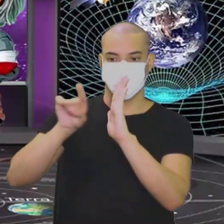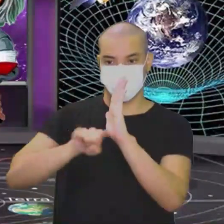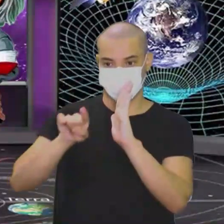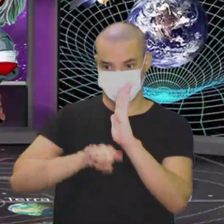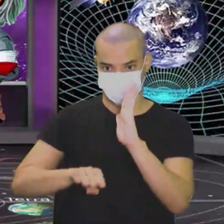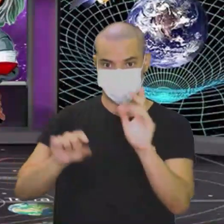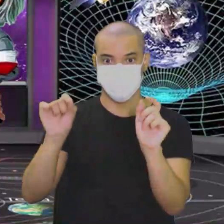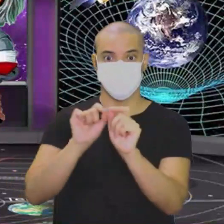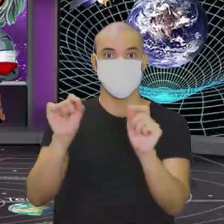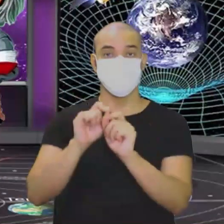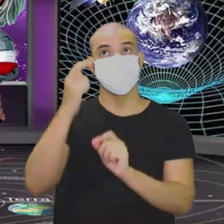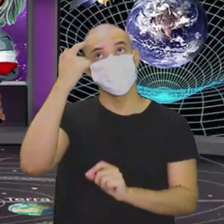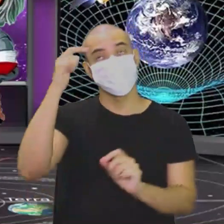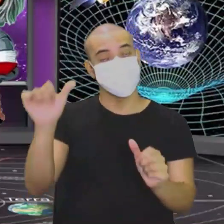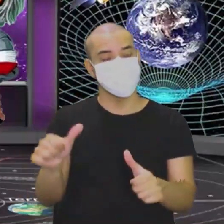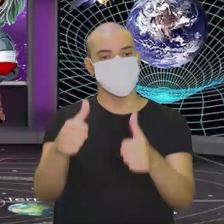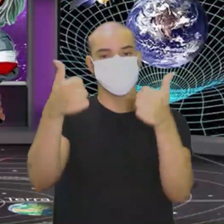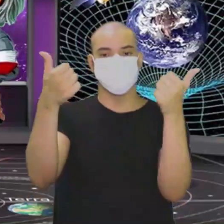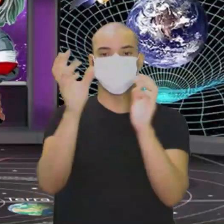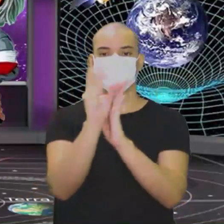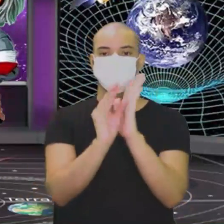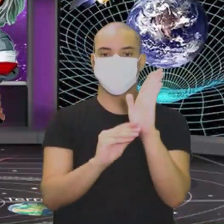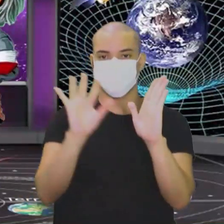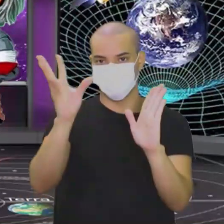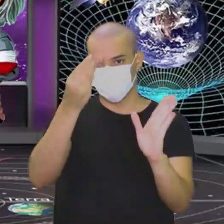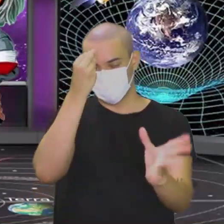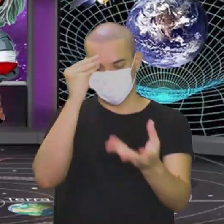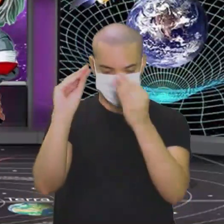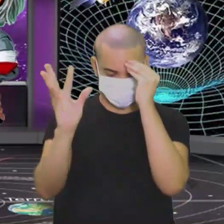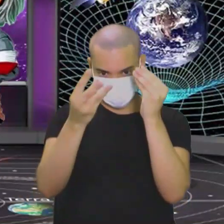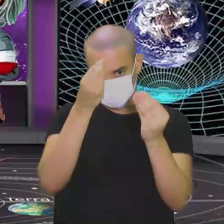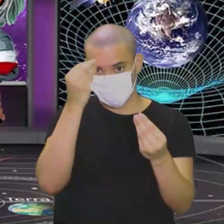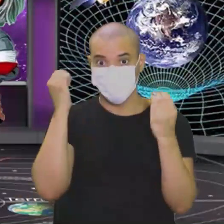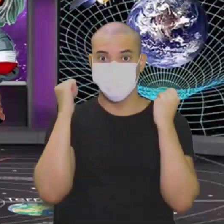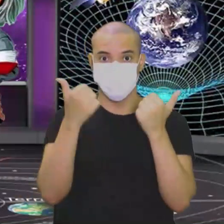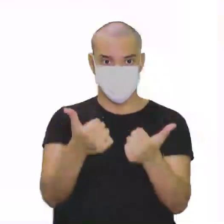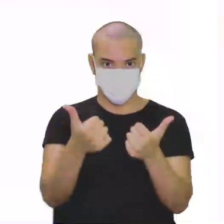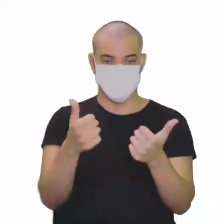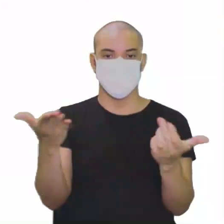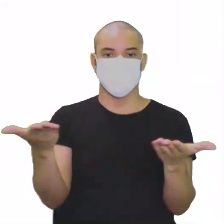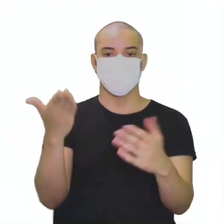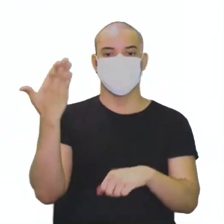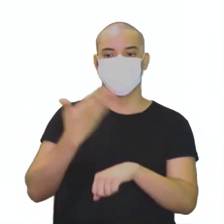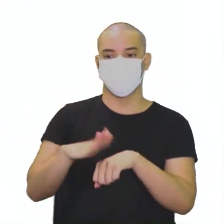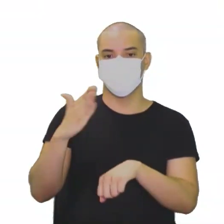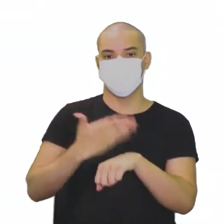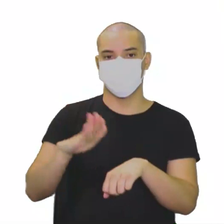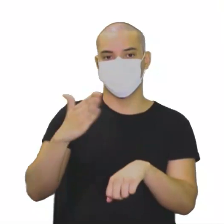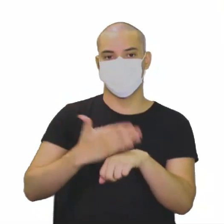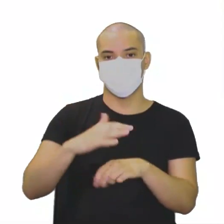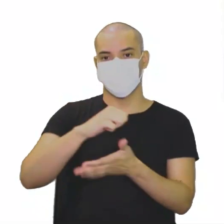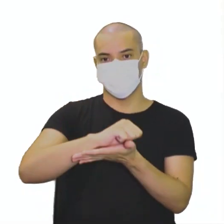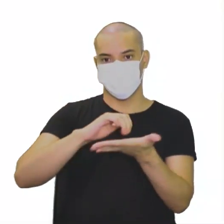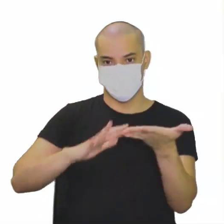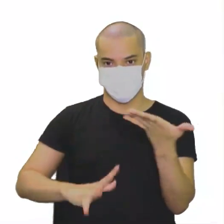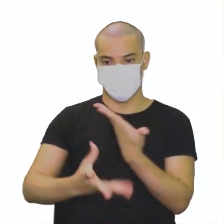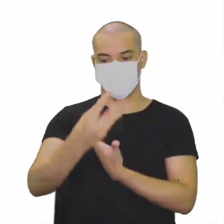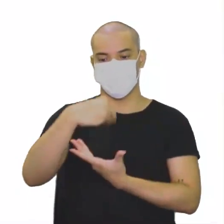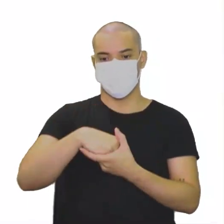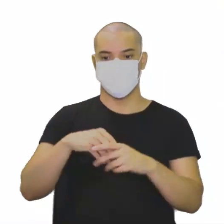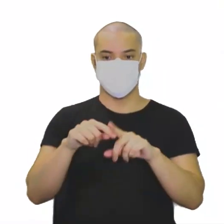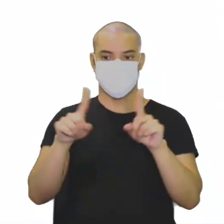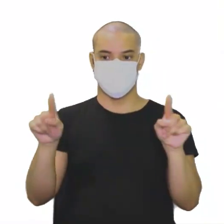poder melhorar esse conteúdo aí para a gente poder entender, ok? Então, vamos aplicar nas nossas atividades de